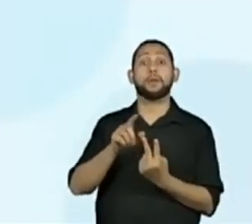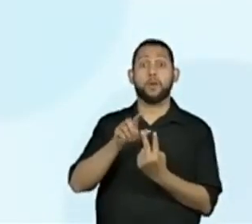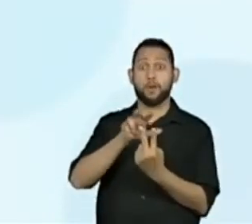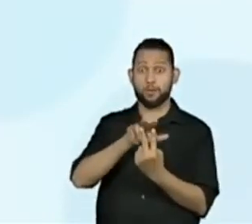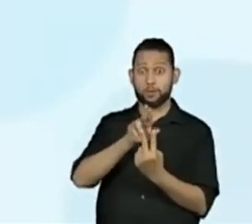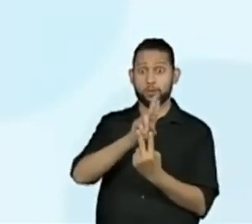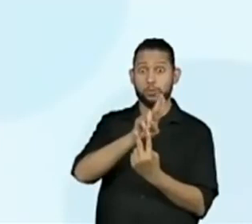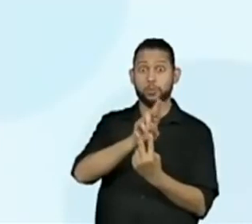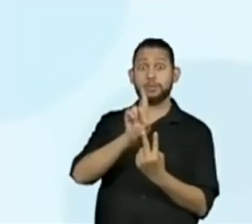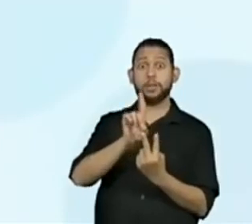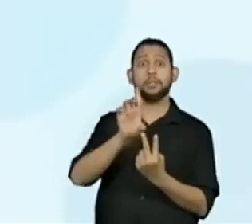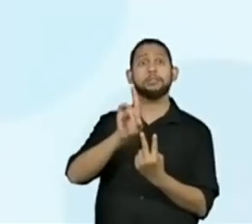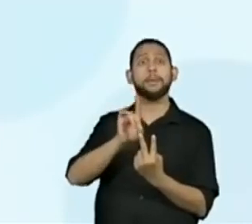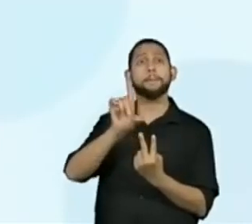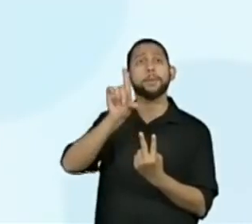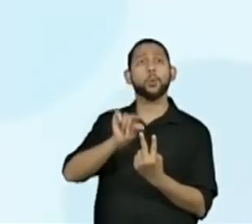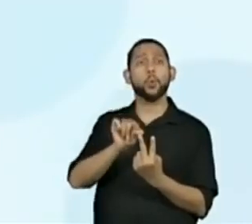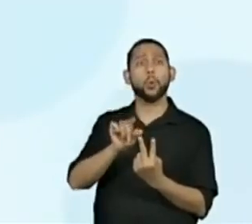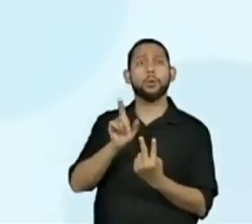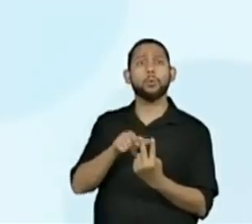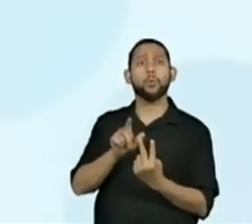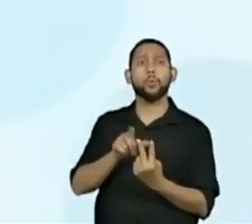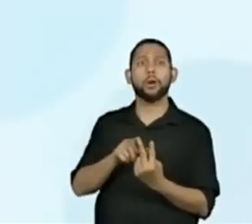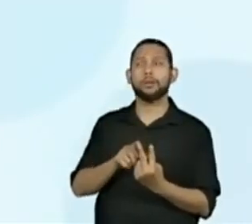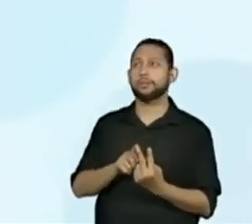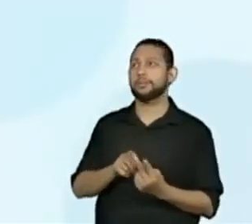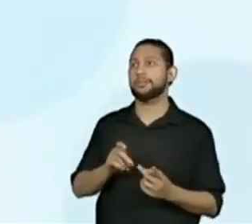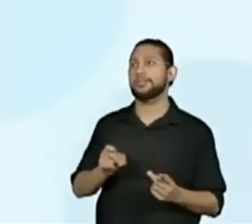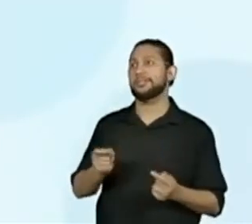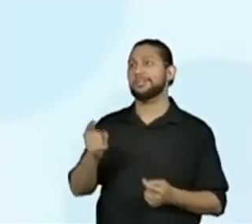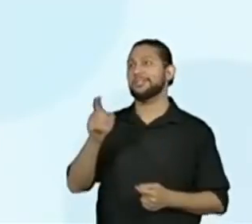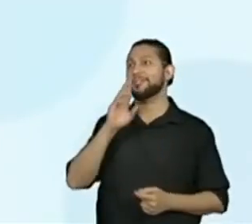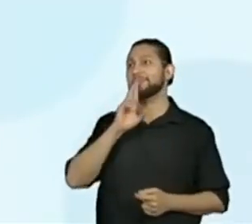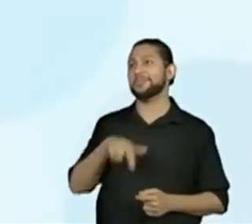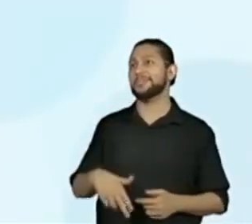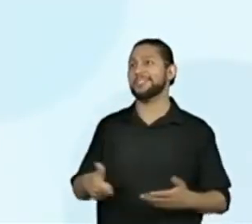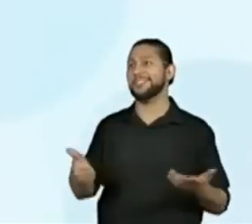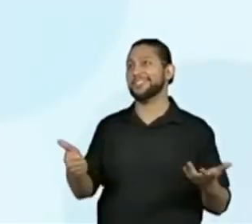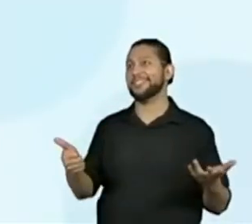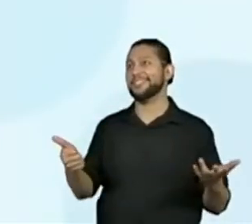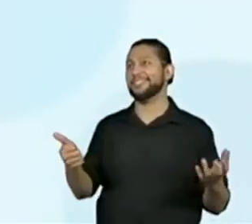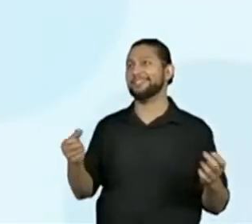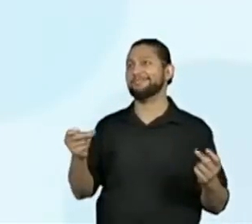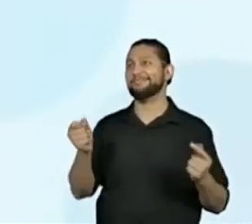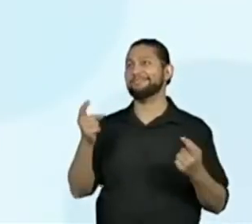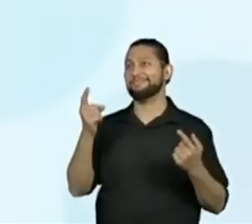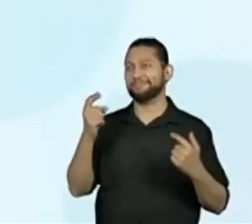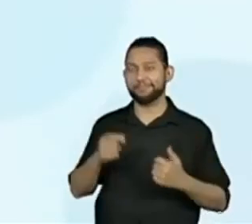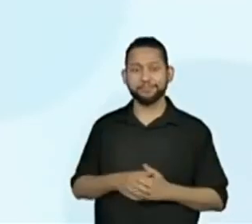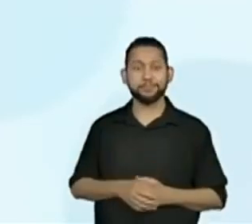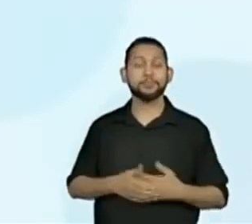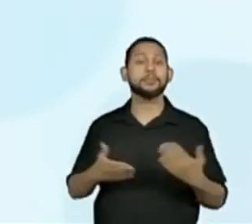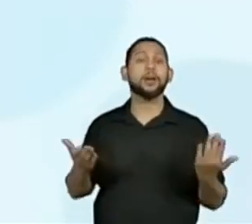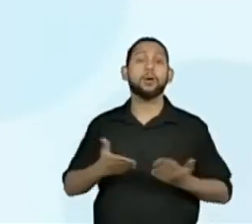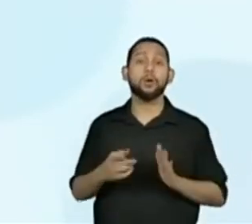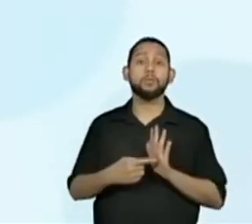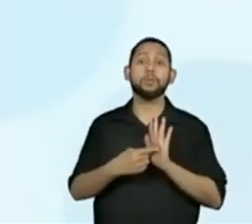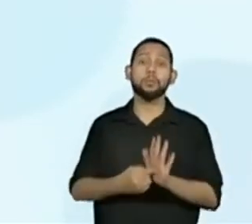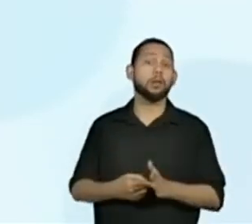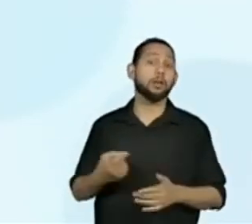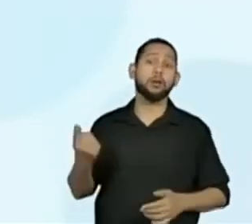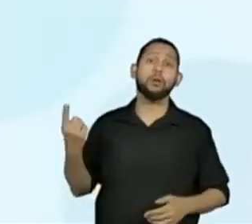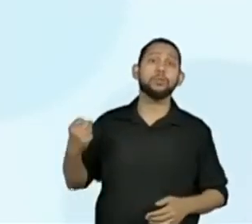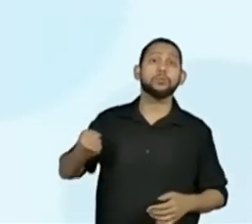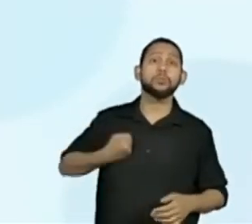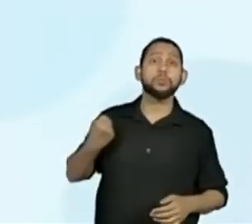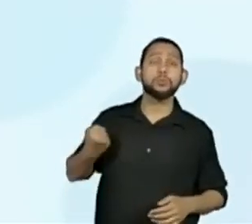desses números de 2 algarismos, professora, eles já estão colocando, não é? Isso mesmo. Então, nós já vamos diretamente para esse,